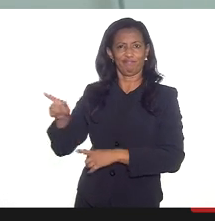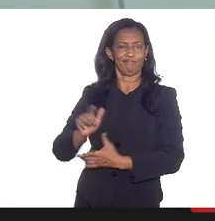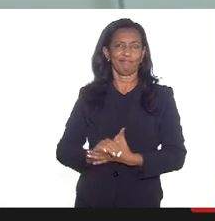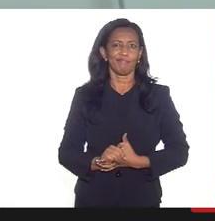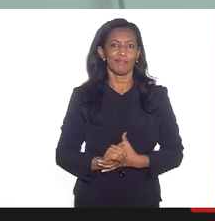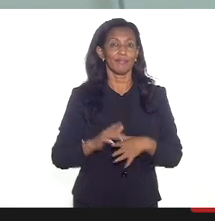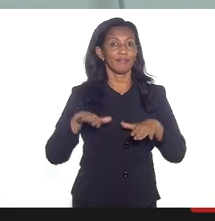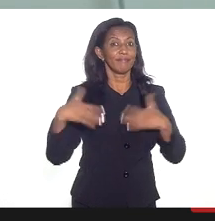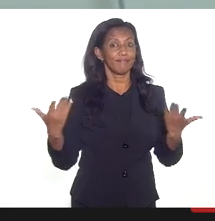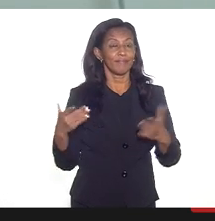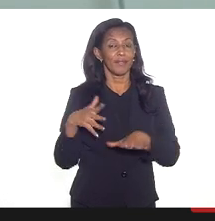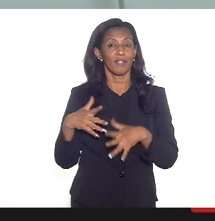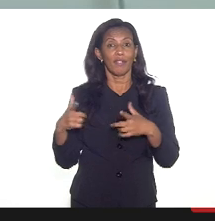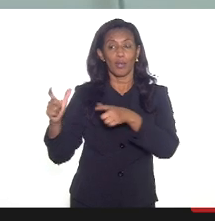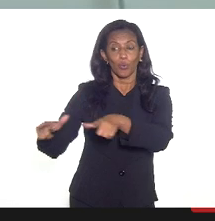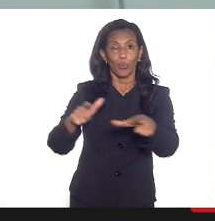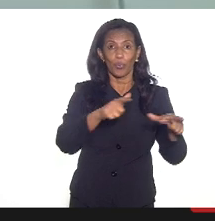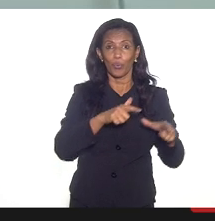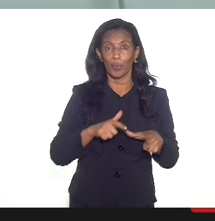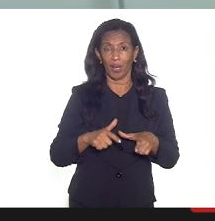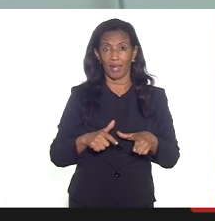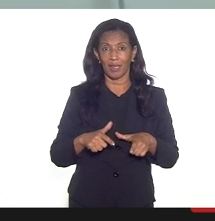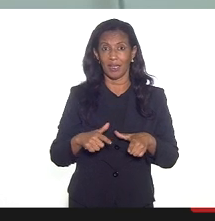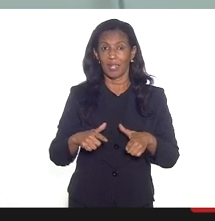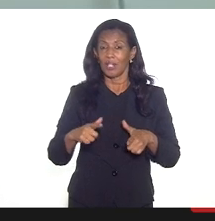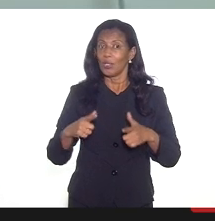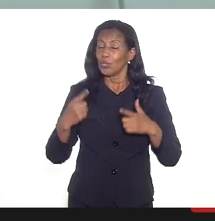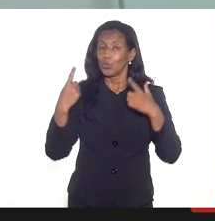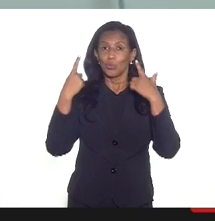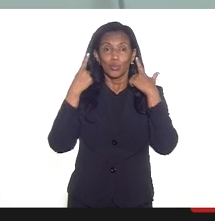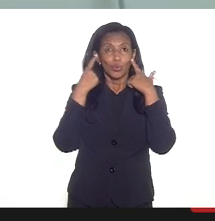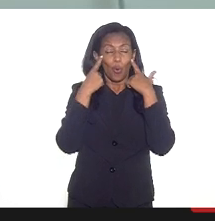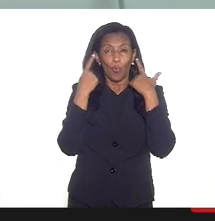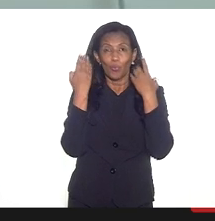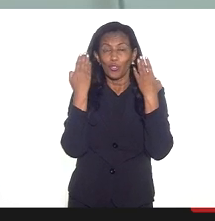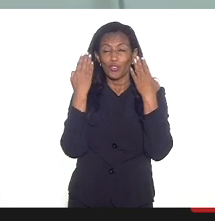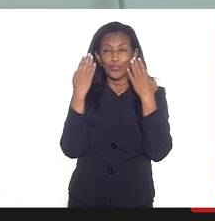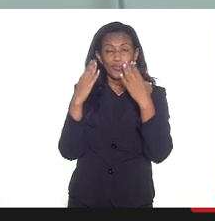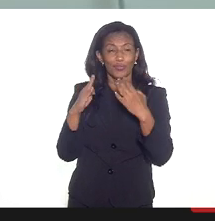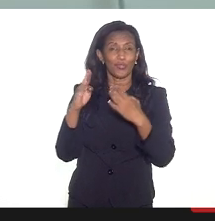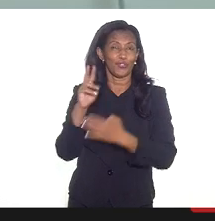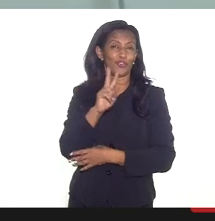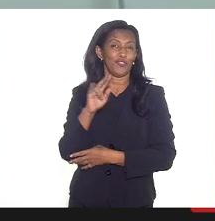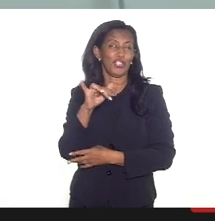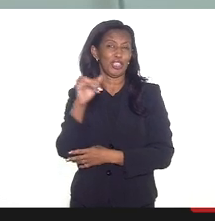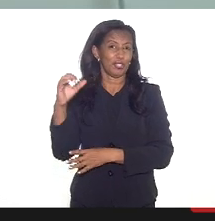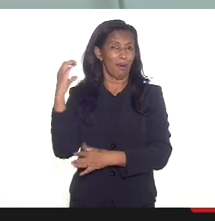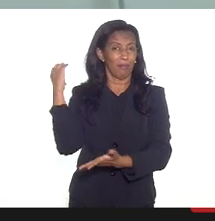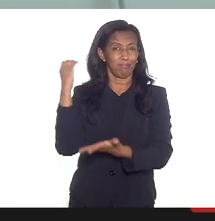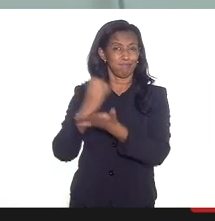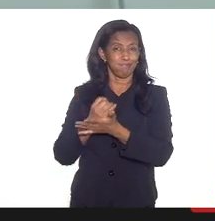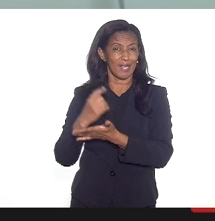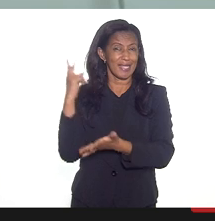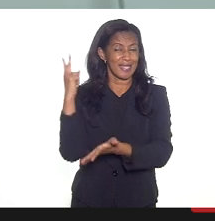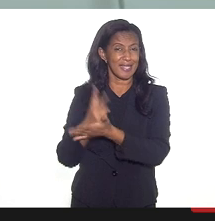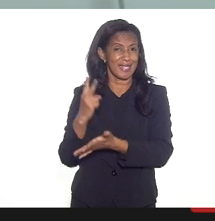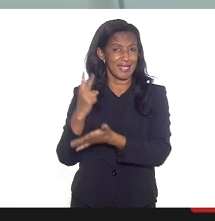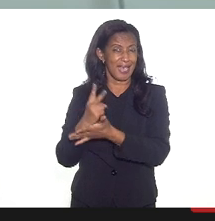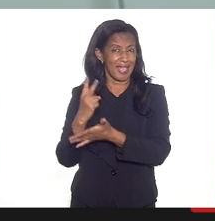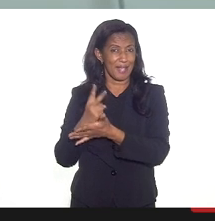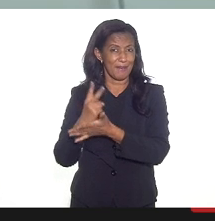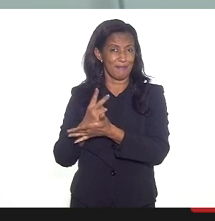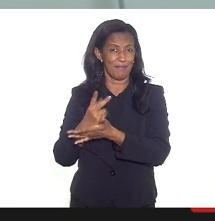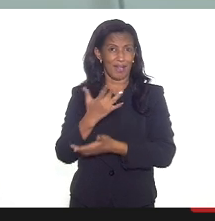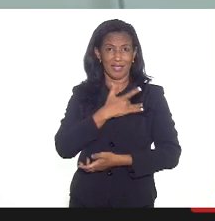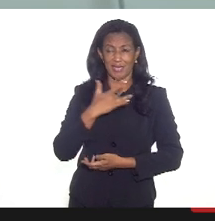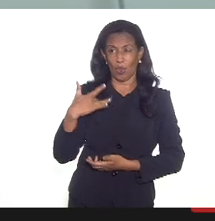vários espaços, todos os espaços. Somos vitimados por falta de trabalho, por falta de assistência, por falta de assistência de saúde,